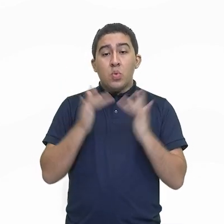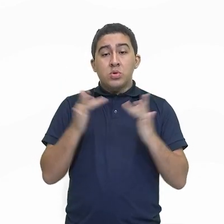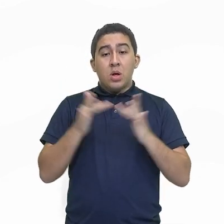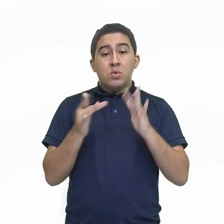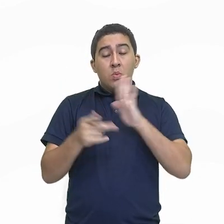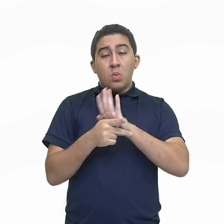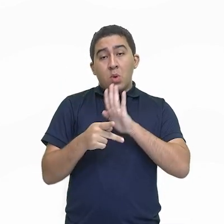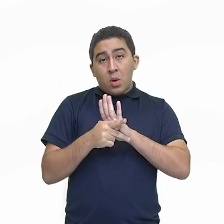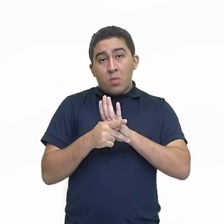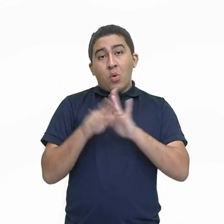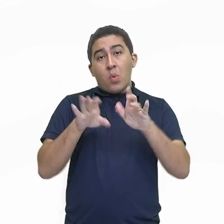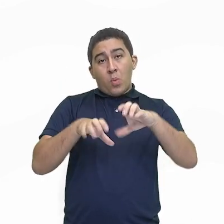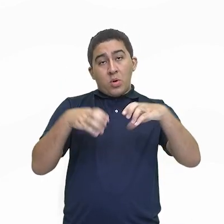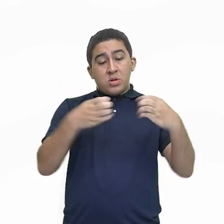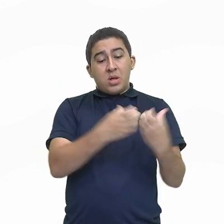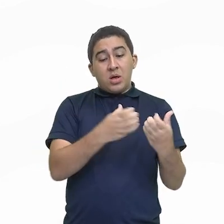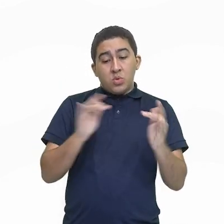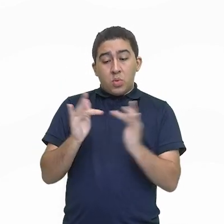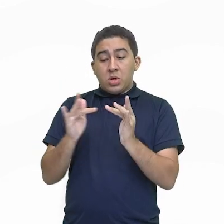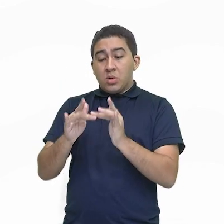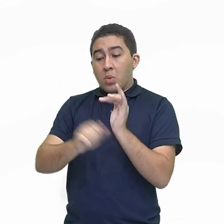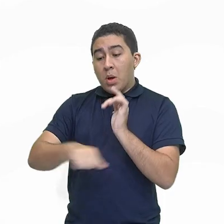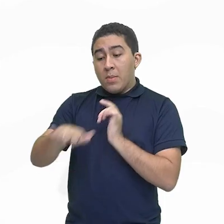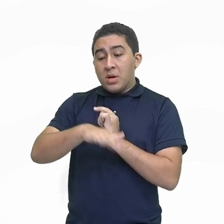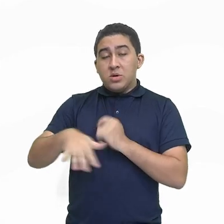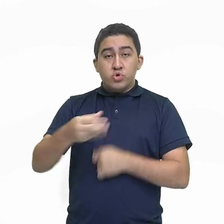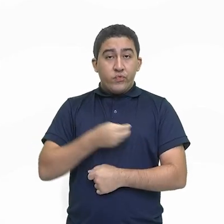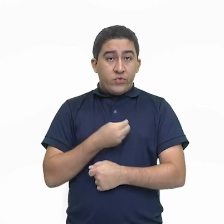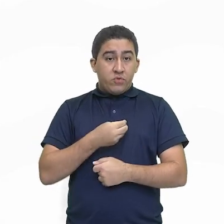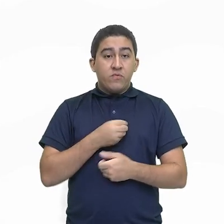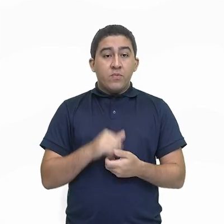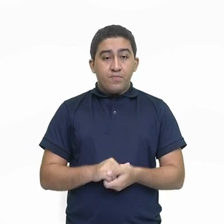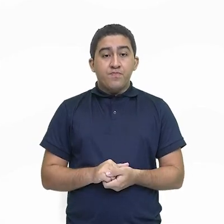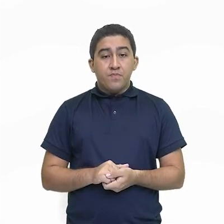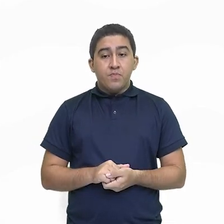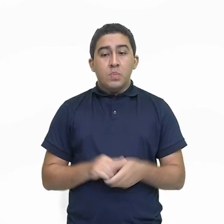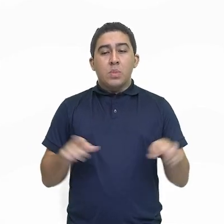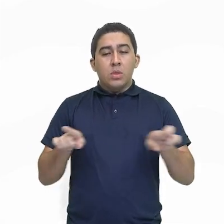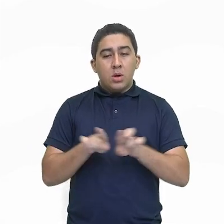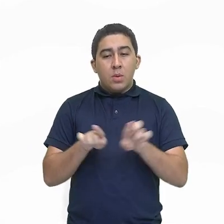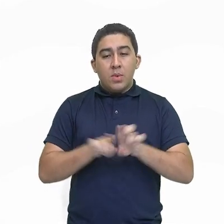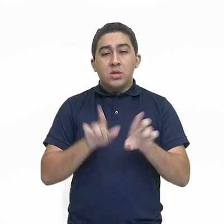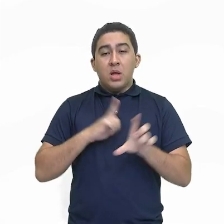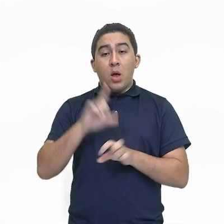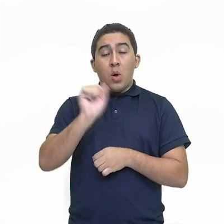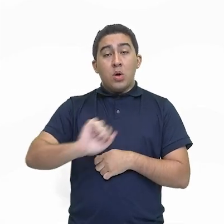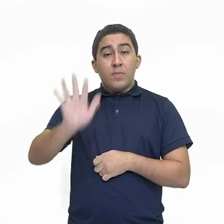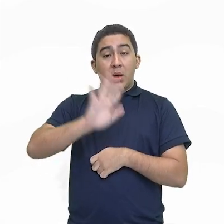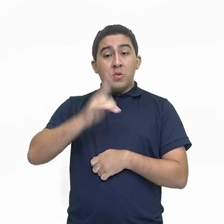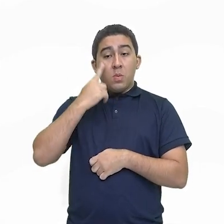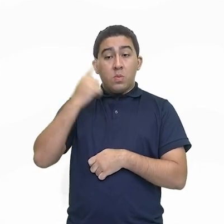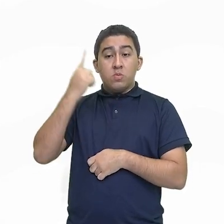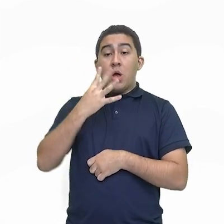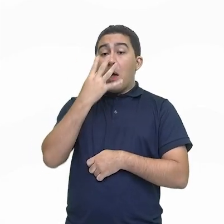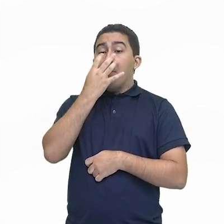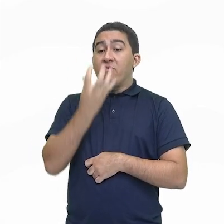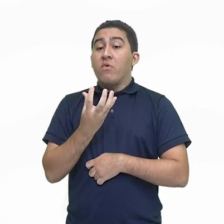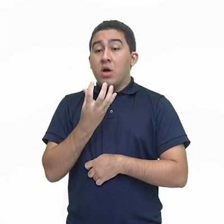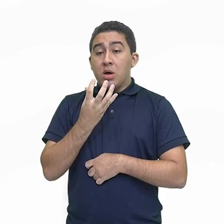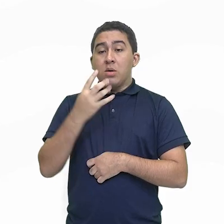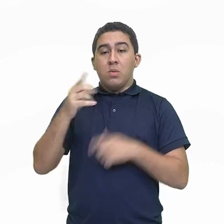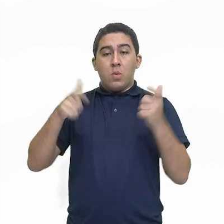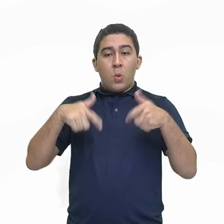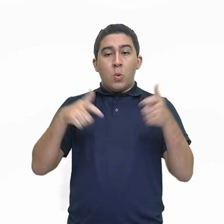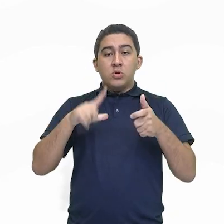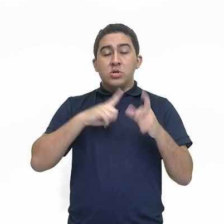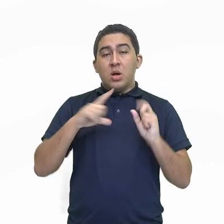destas comunidades com o ambiente em que vivem. E aí nós temos, né, na ilustração, aquela capivara. Ela está no